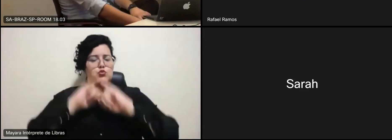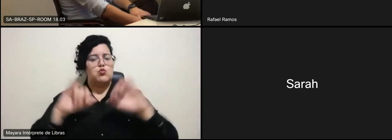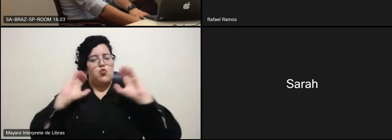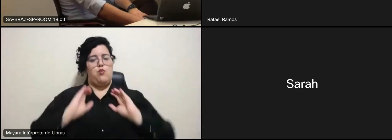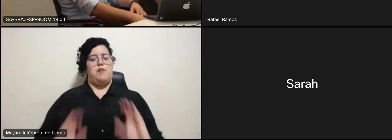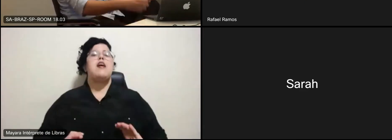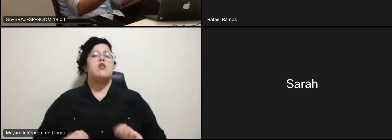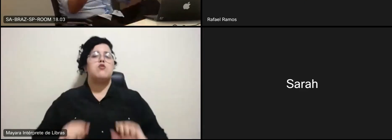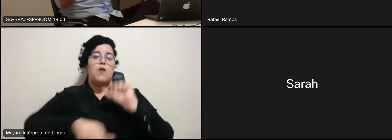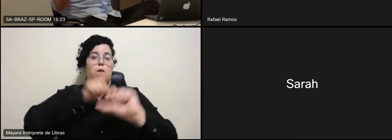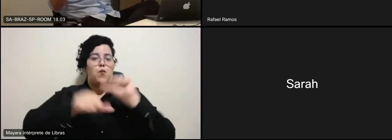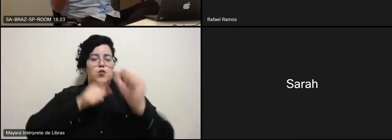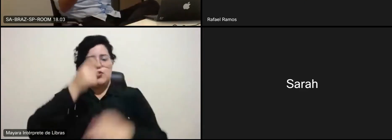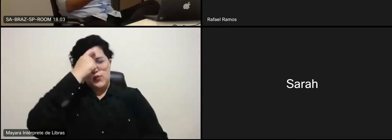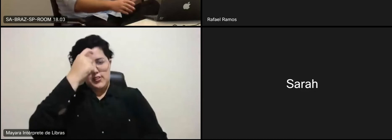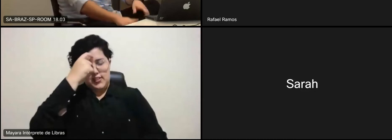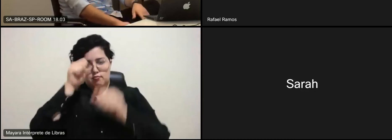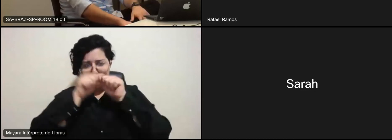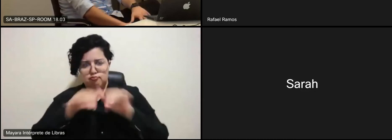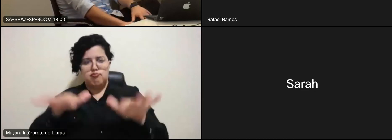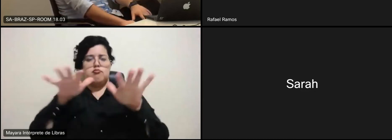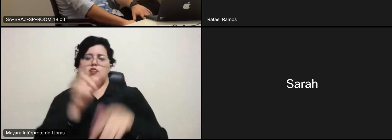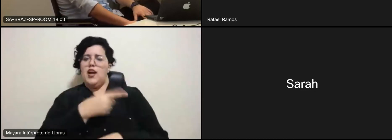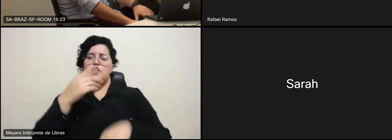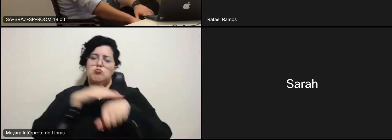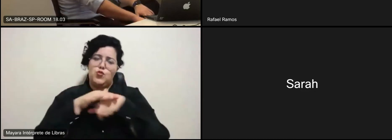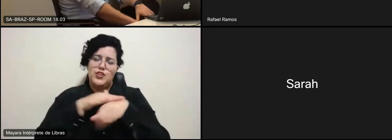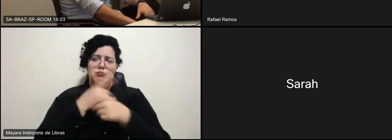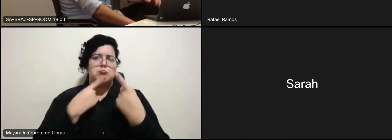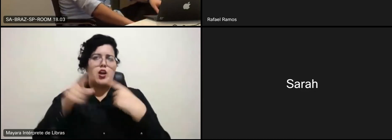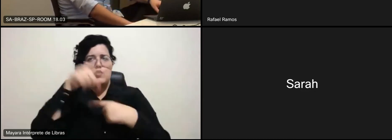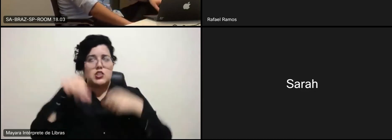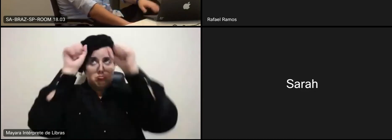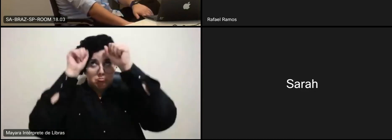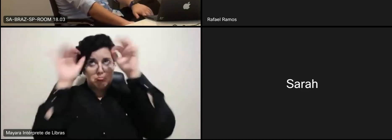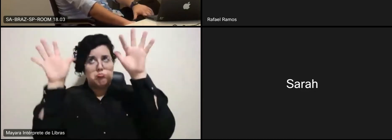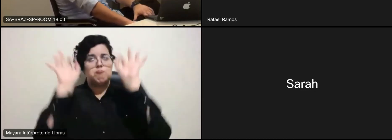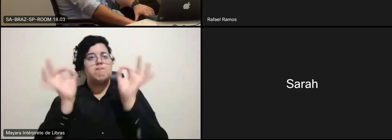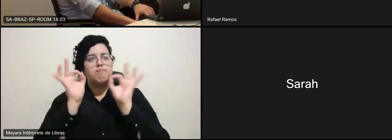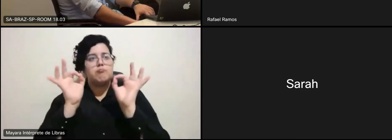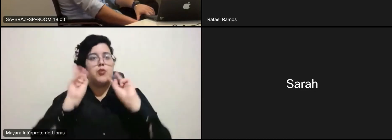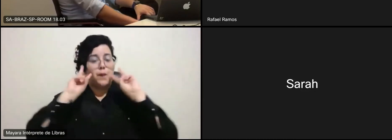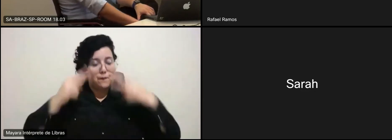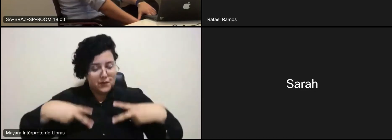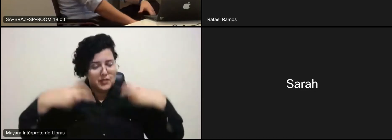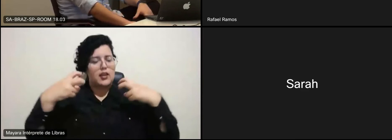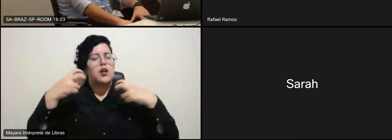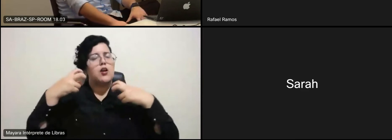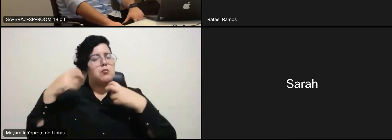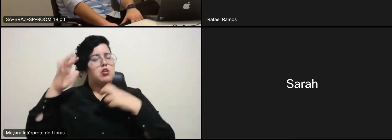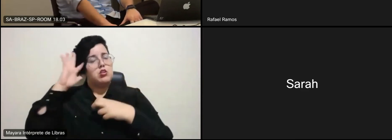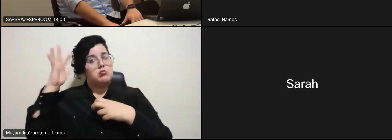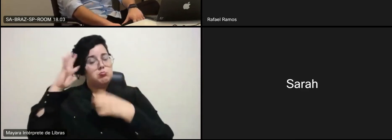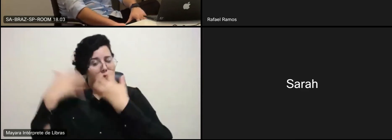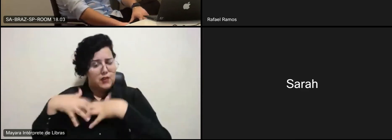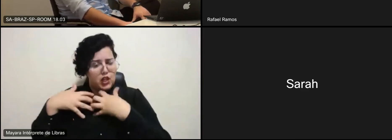elas espalhem essas perguntas que a gente faz o tempo todo, para que todo mundo faça uma autocrítica, uma autorreflexão. Aonde eu estou